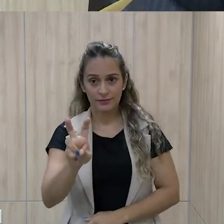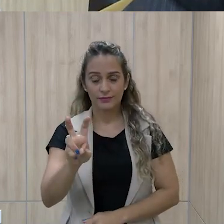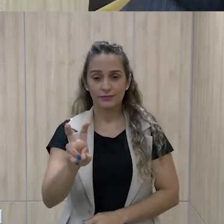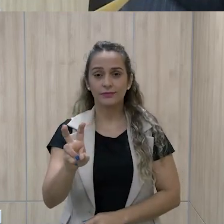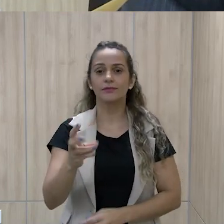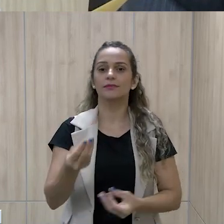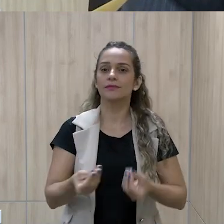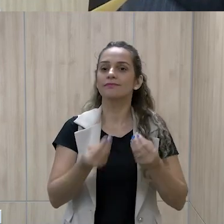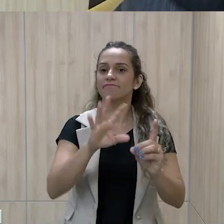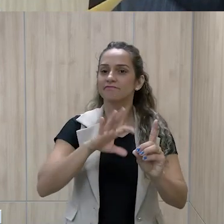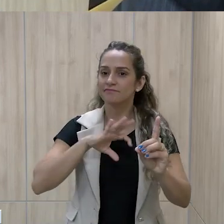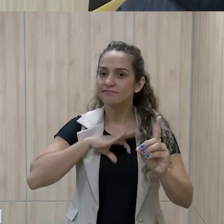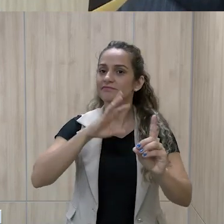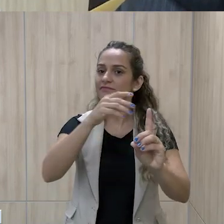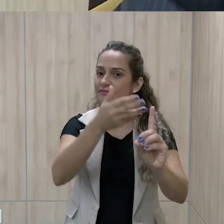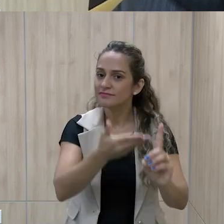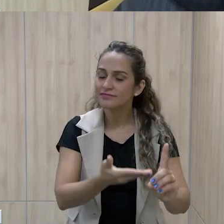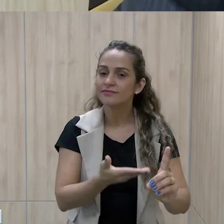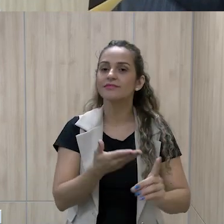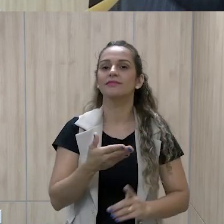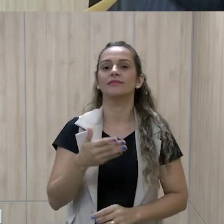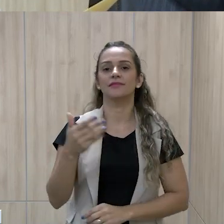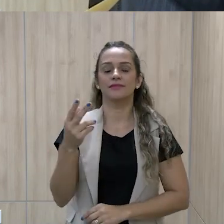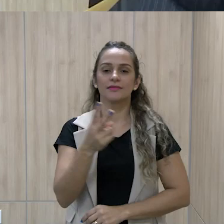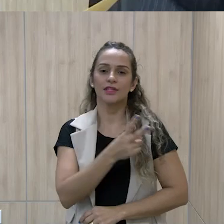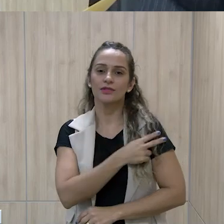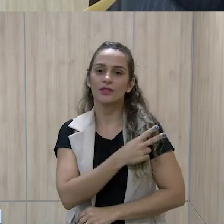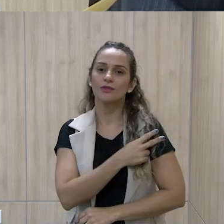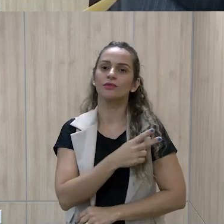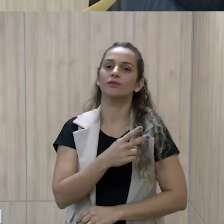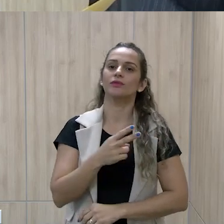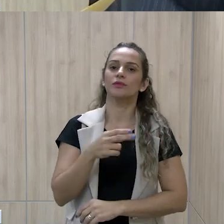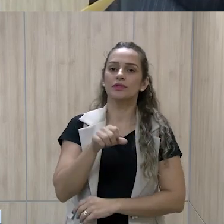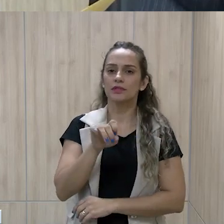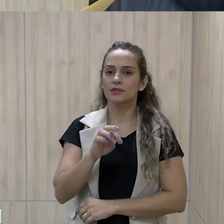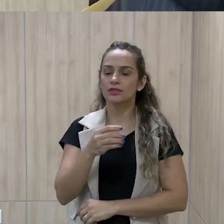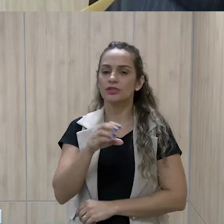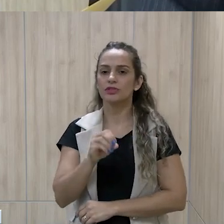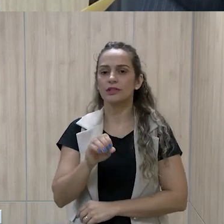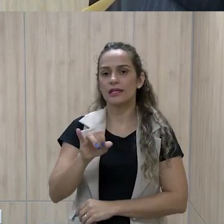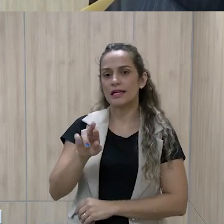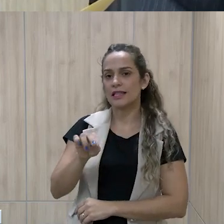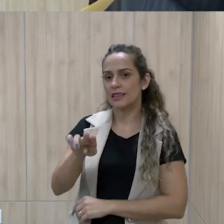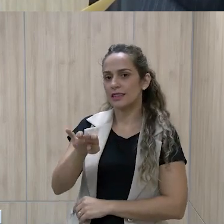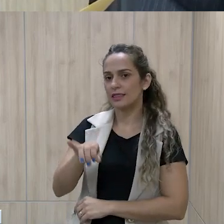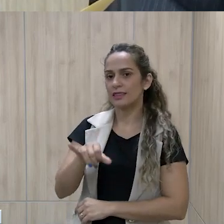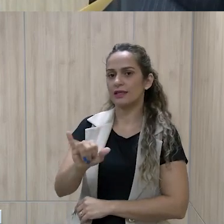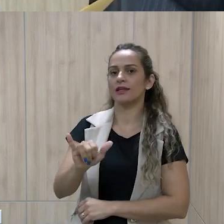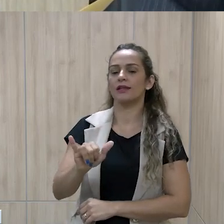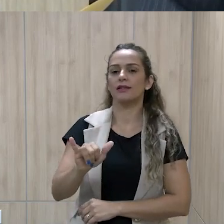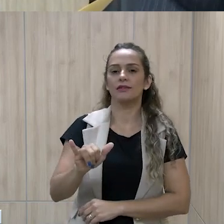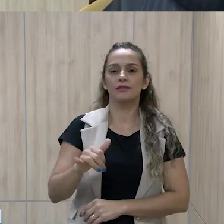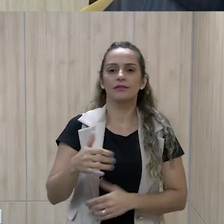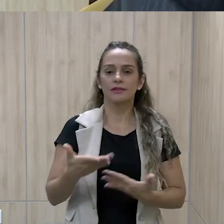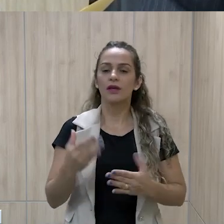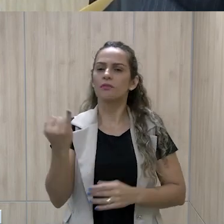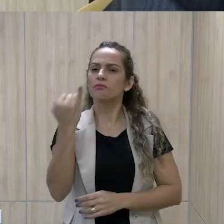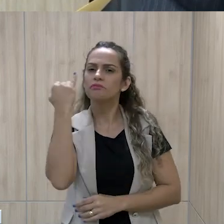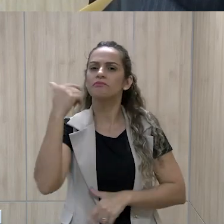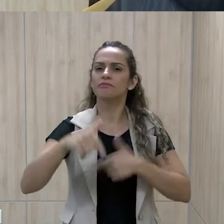número 245 concede medalha do método legislativo ao segundo Sargento Irani da Costa Santana